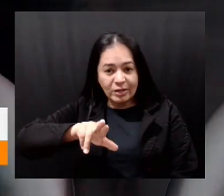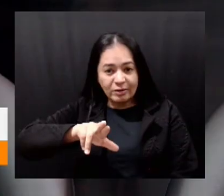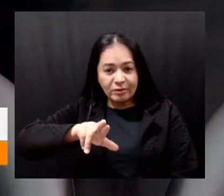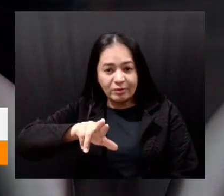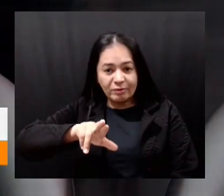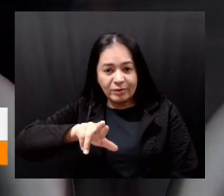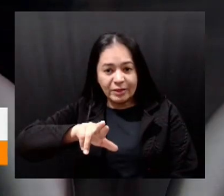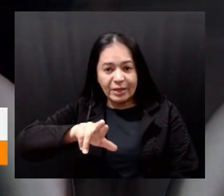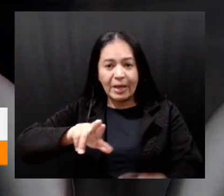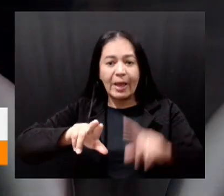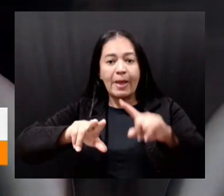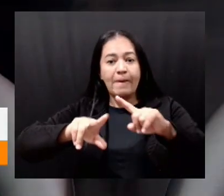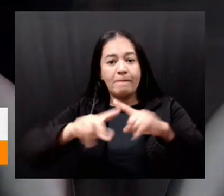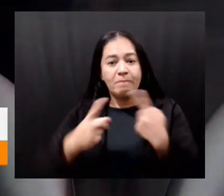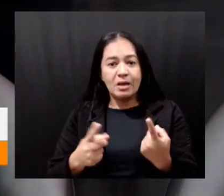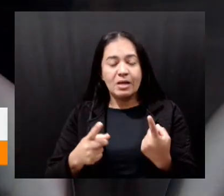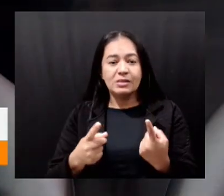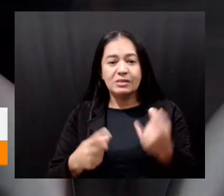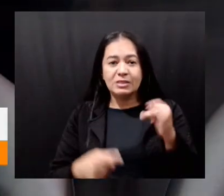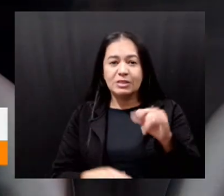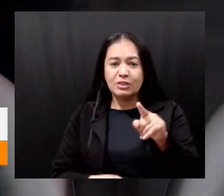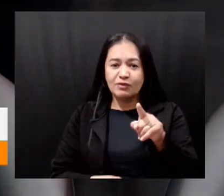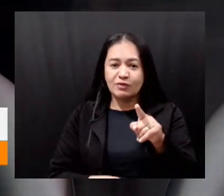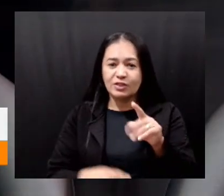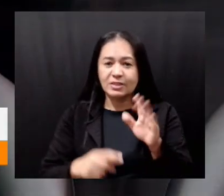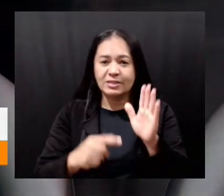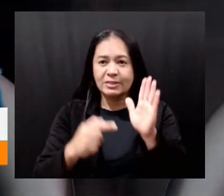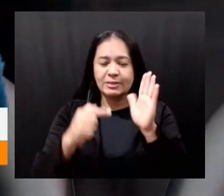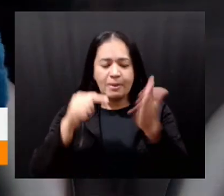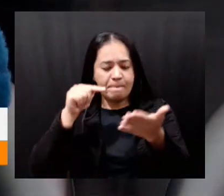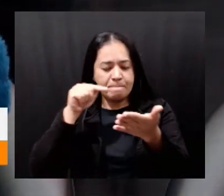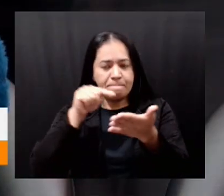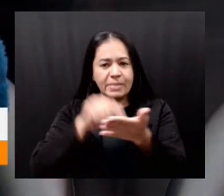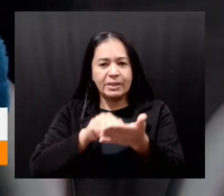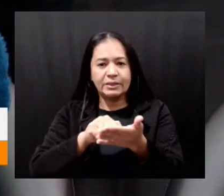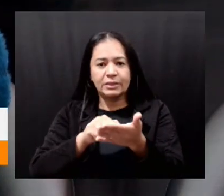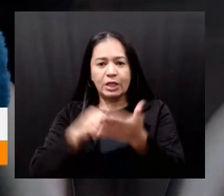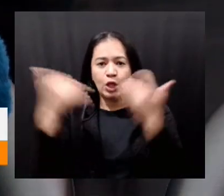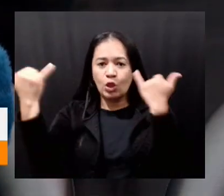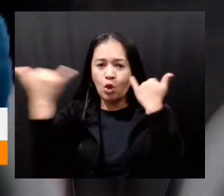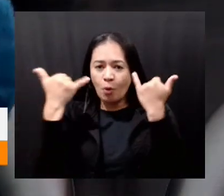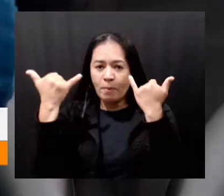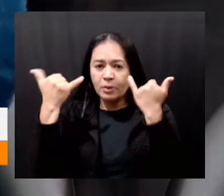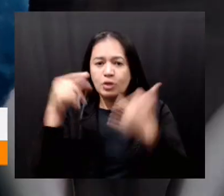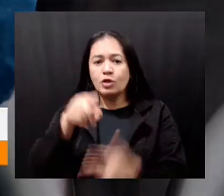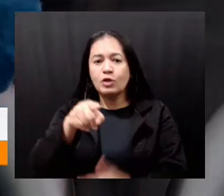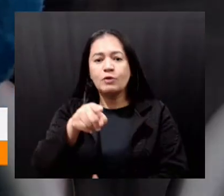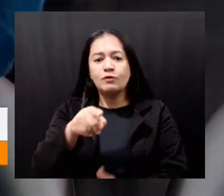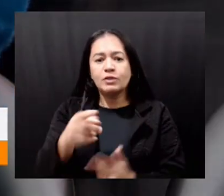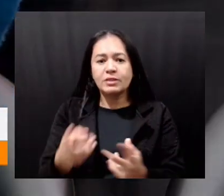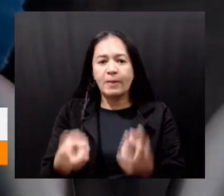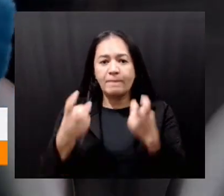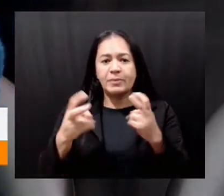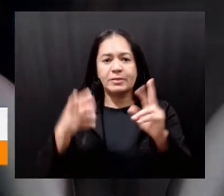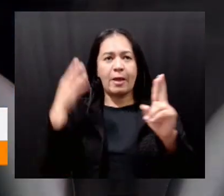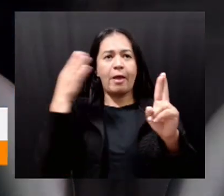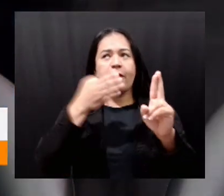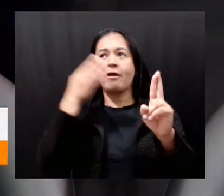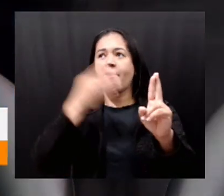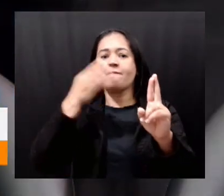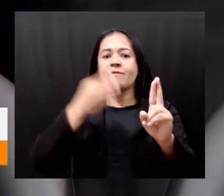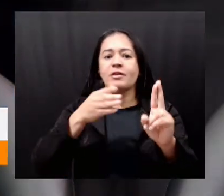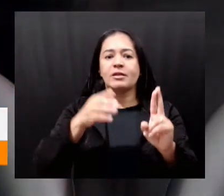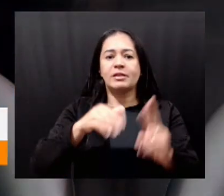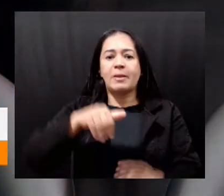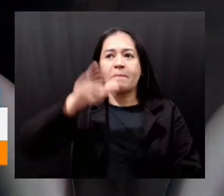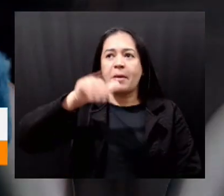controlada, você dá um clique ali numa determinada notícia, e essa notícia virar referência para cada vez trazer mais notícias